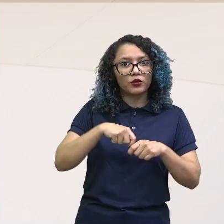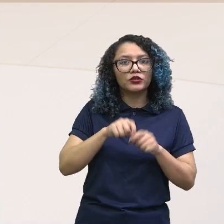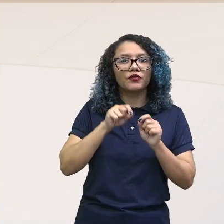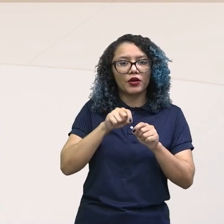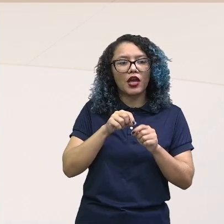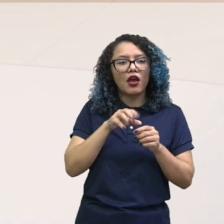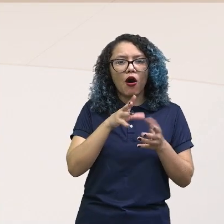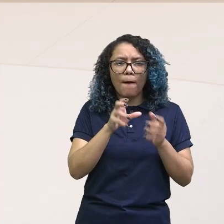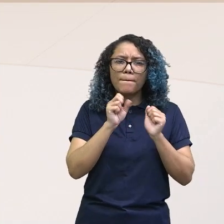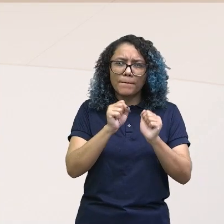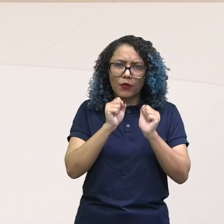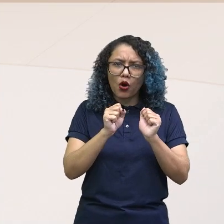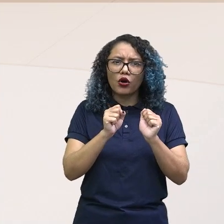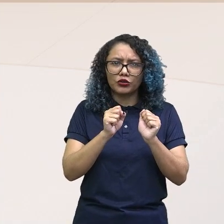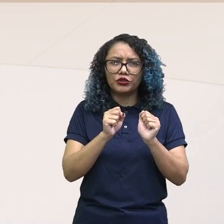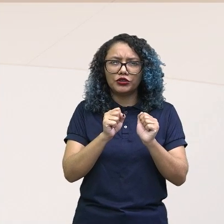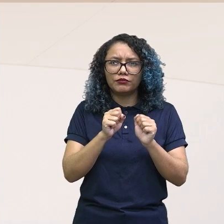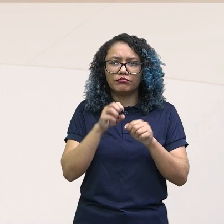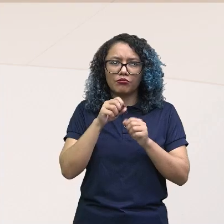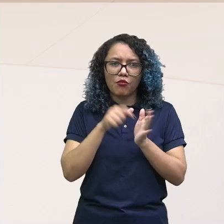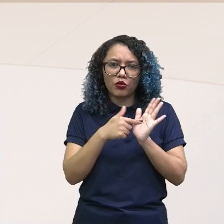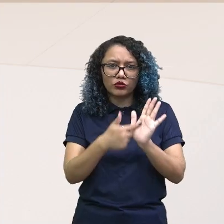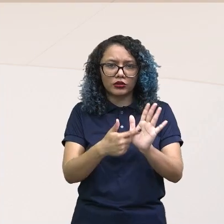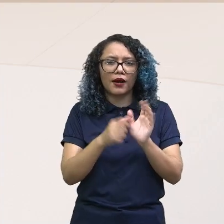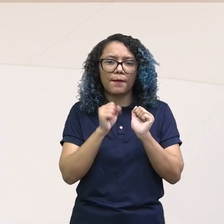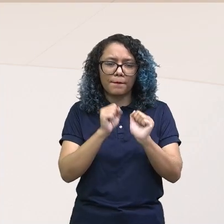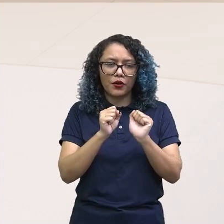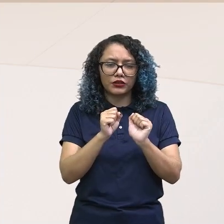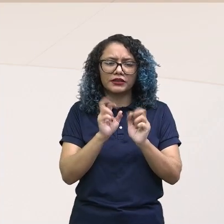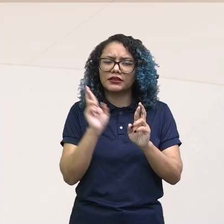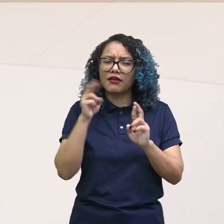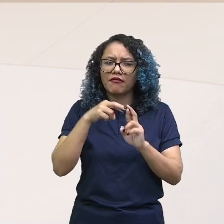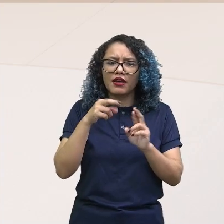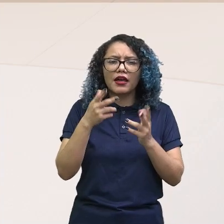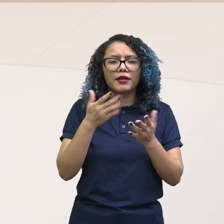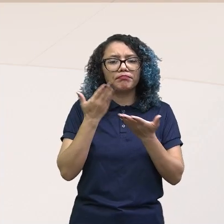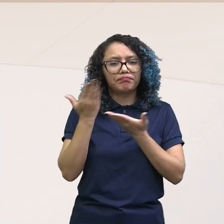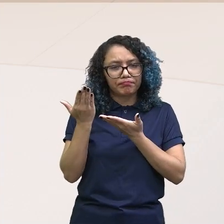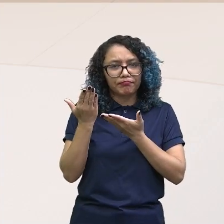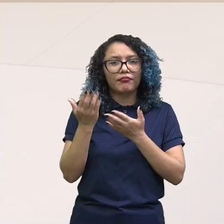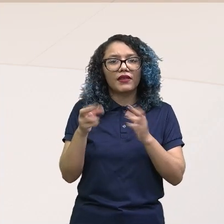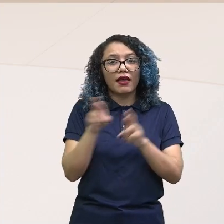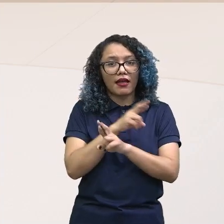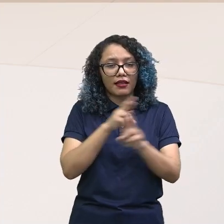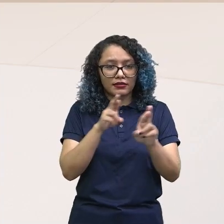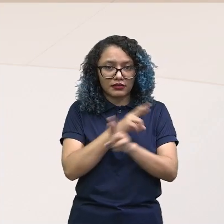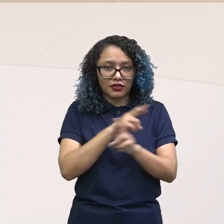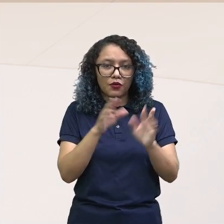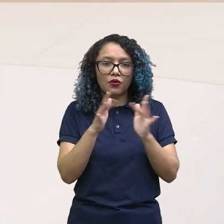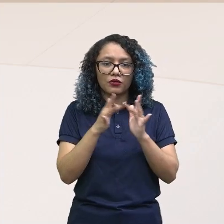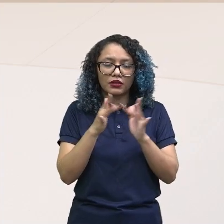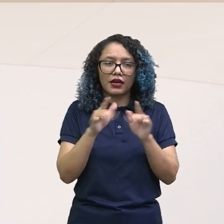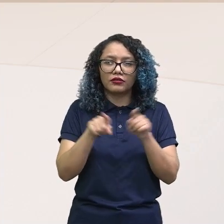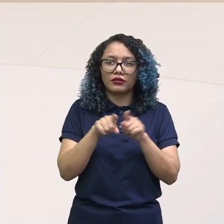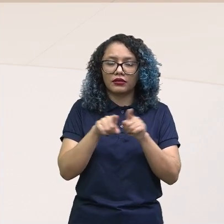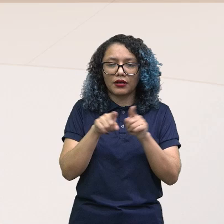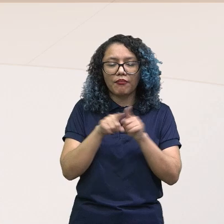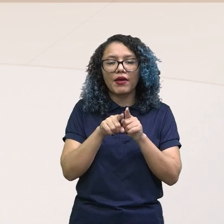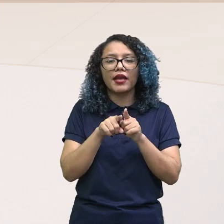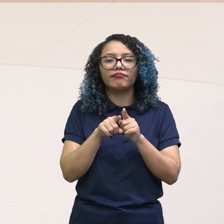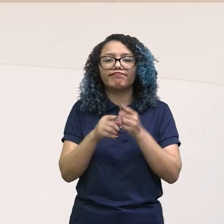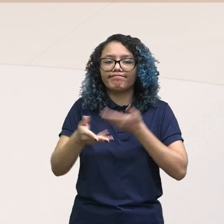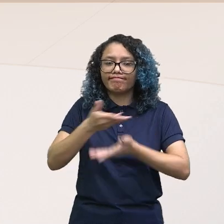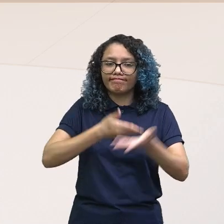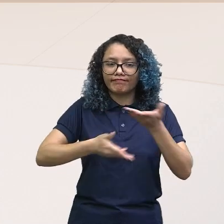você então vai conseguir um emprego. Então, veja, refere-se às redes de contatos e relacionamentos que o indivíduo